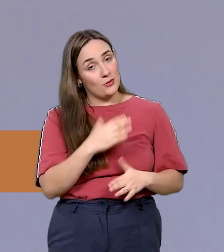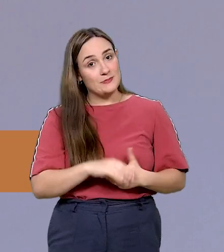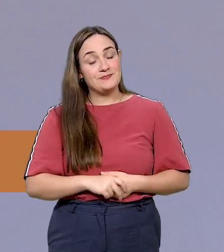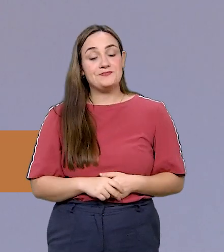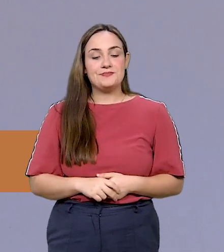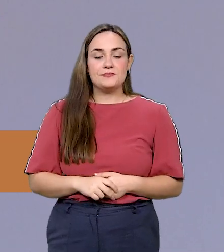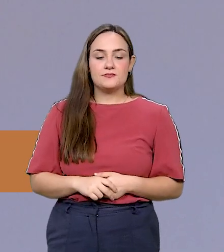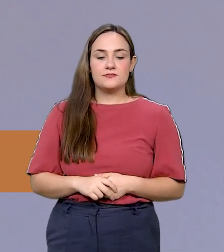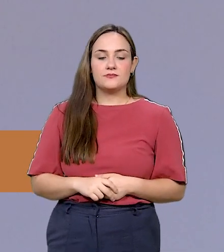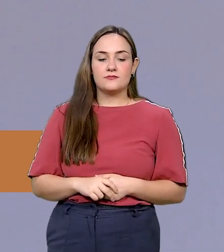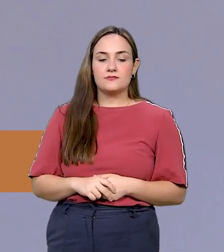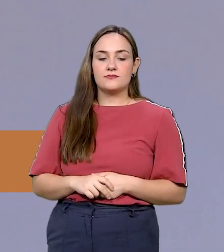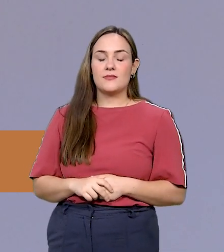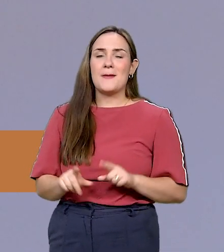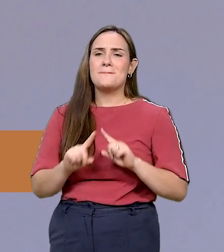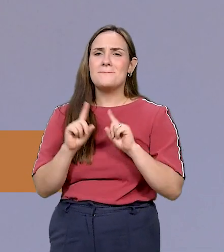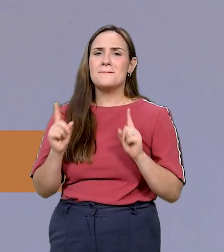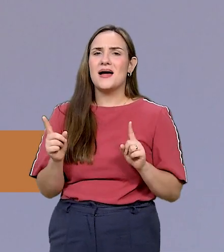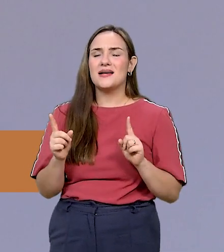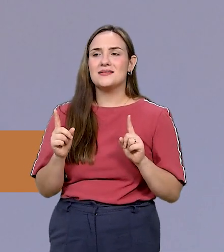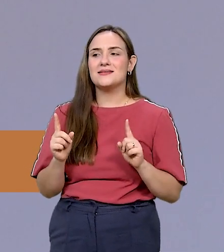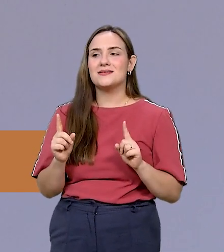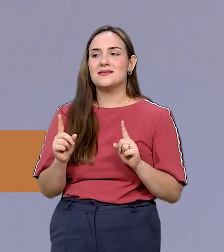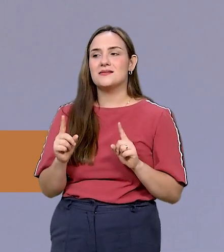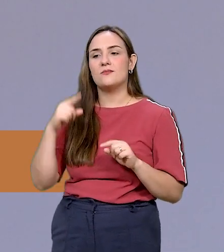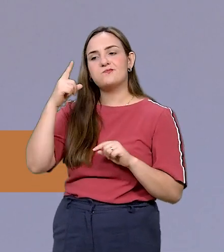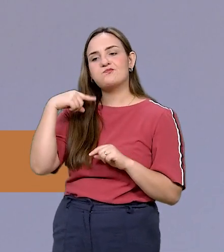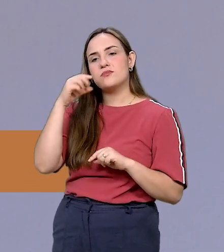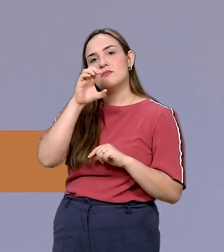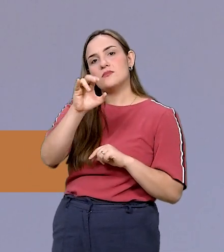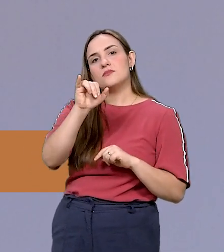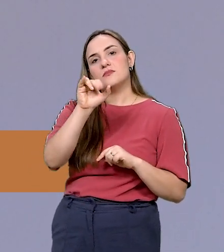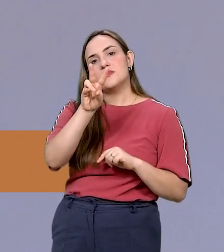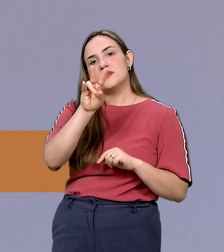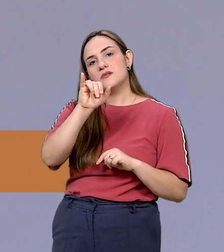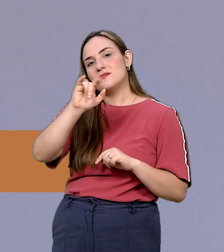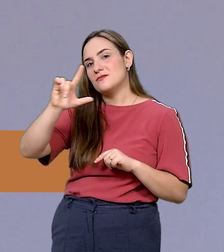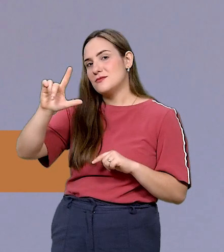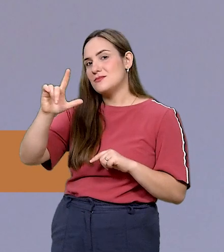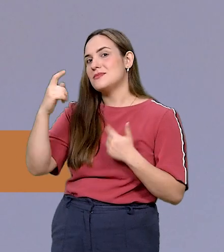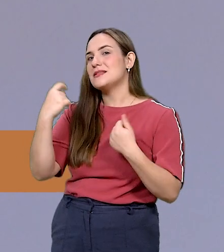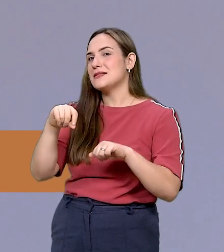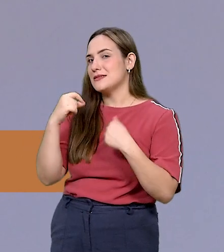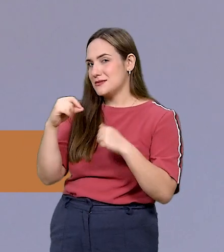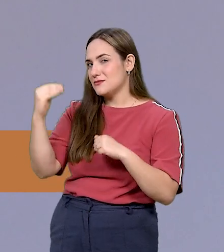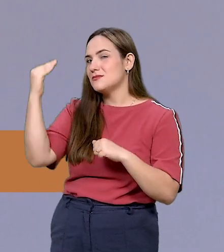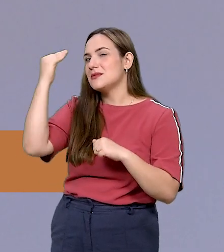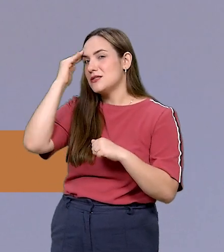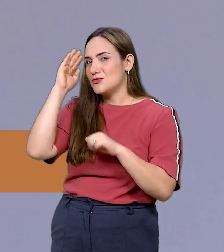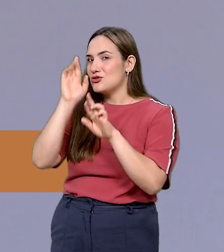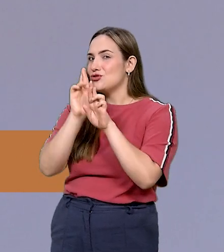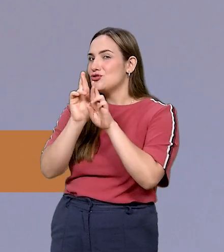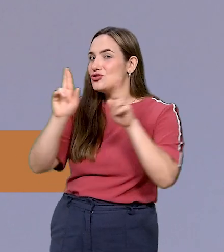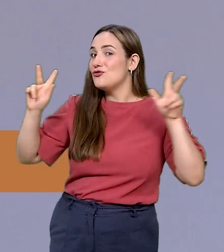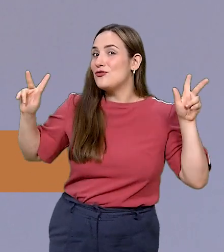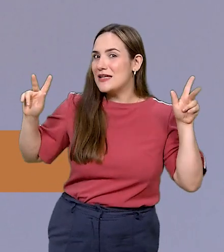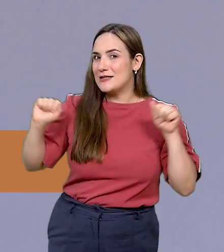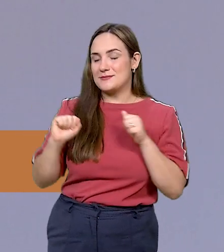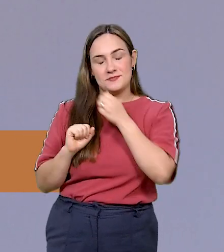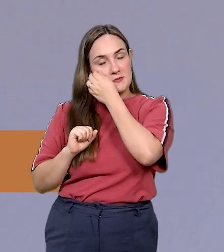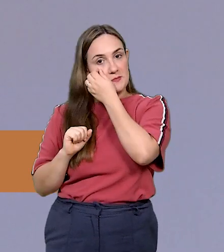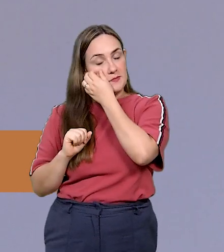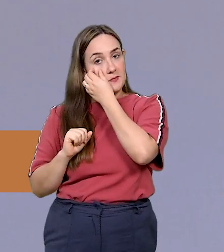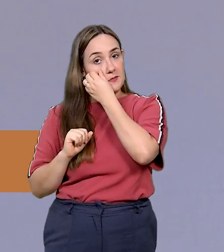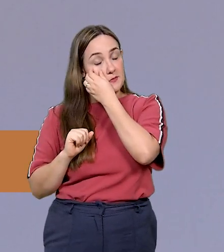então isso foi muito bacana. E só que o direito civil, ele exige um raciocínio diferente. Quando